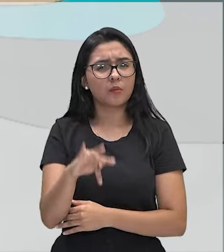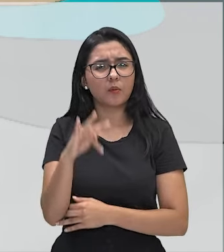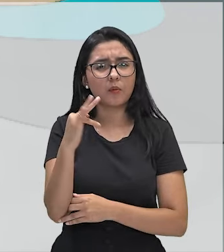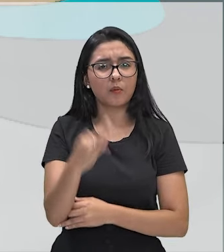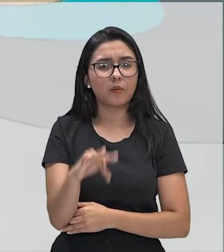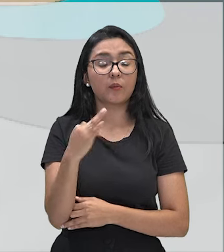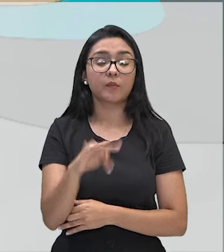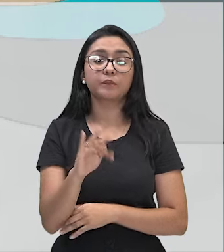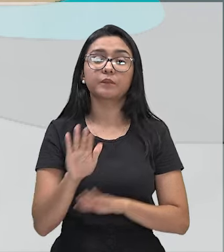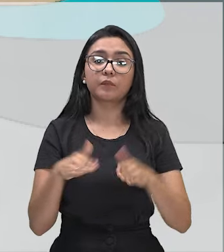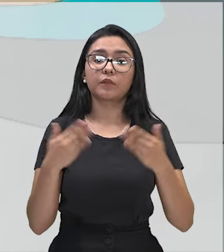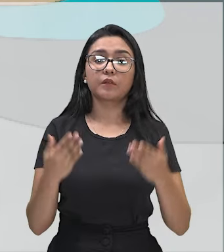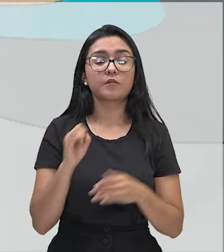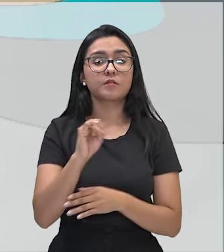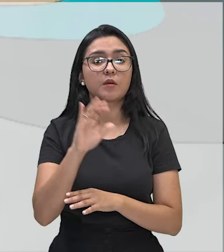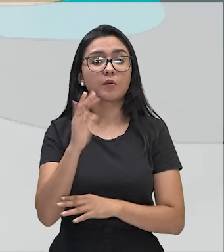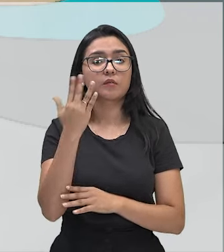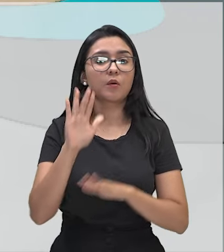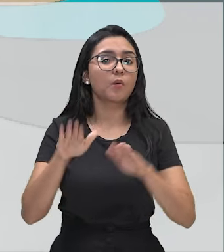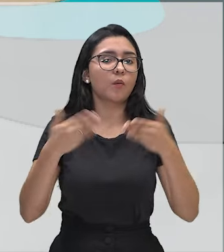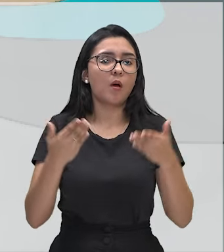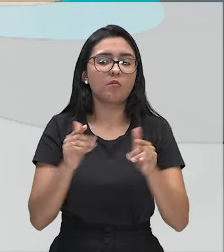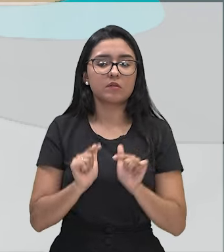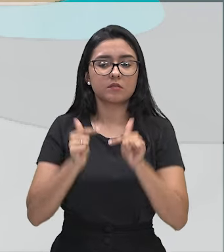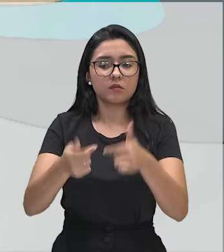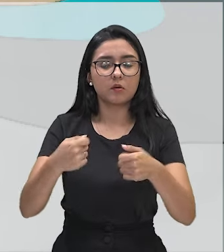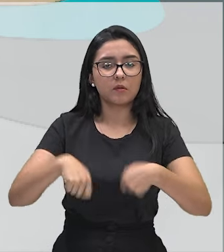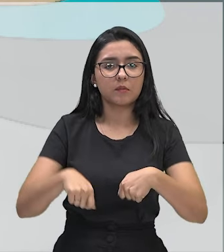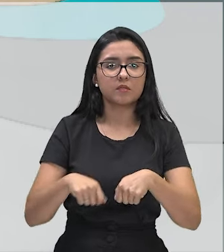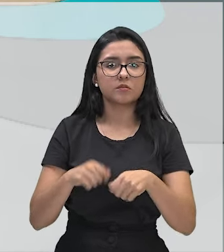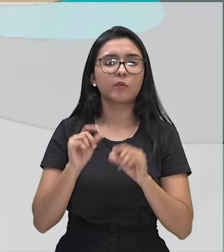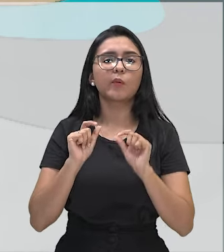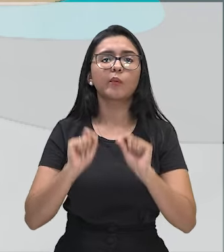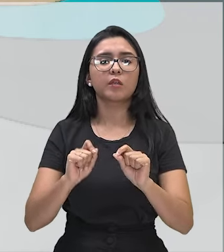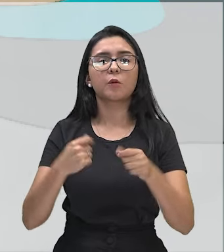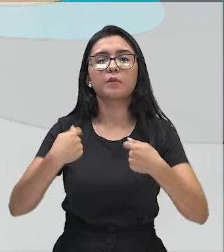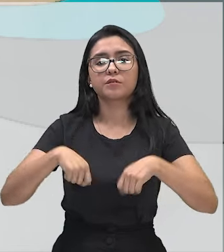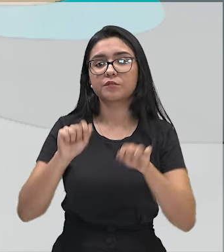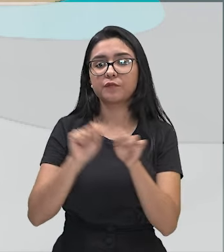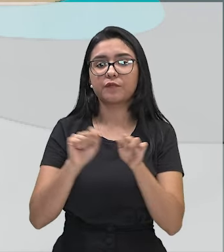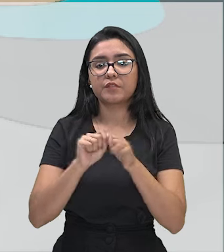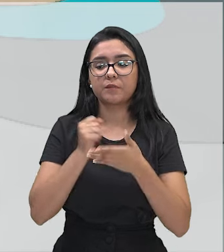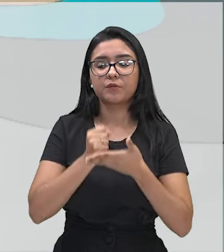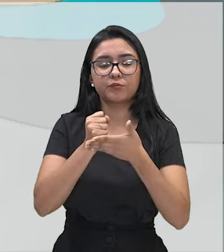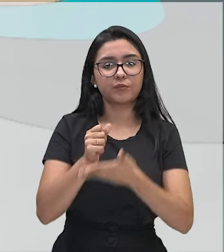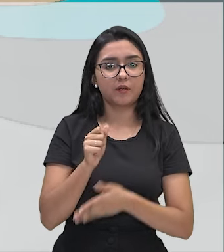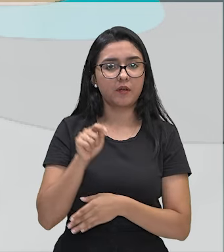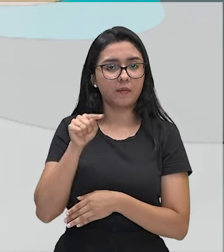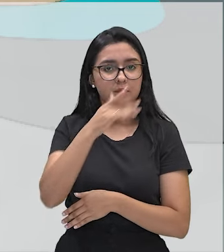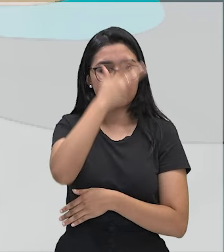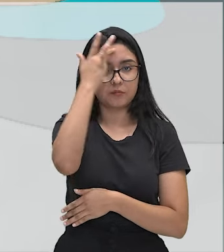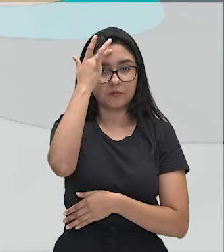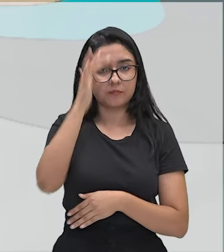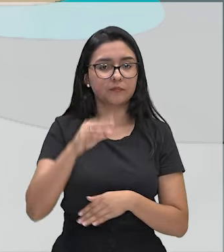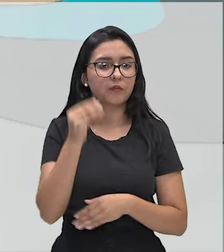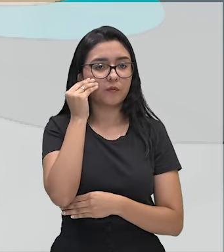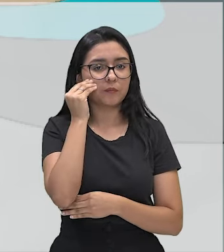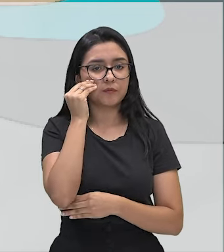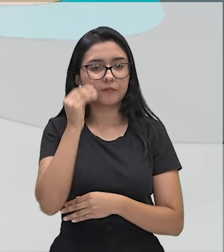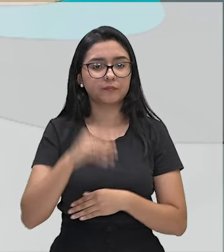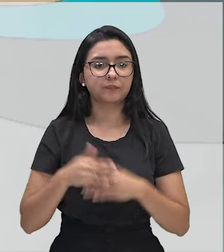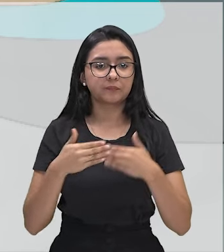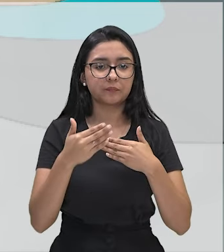nesses casos que isso acontece Qual é a minha ação o que que eu tenho tem que fazer Quais são os primeiros socorros adotados vamos ver eh